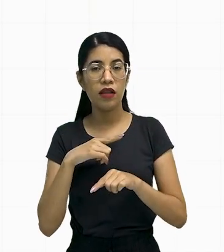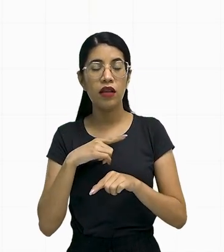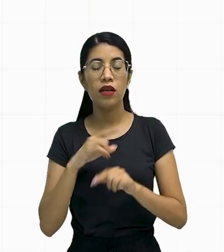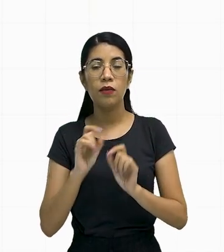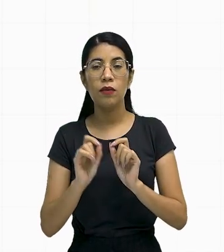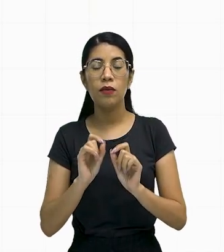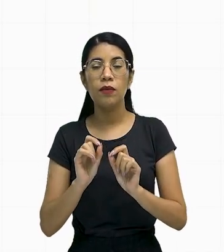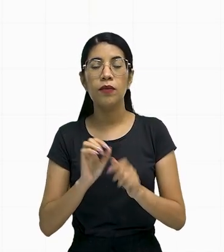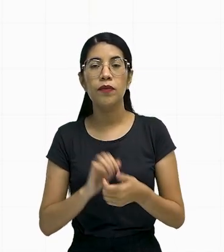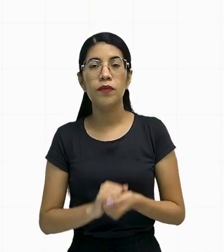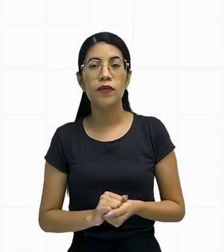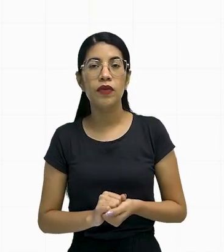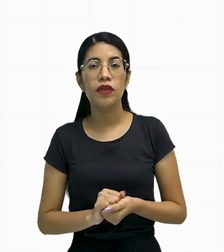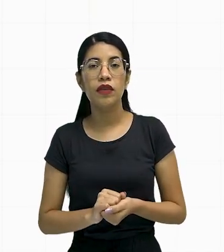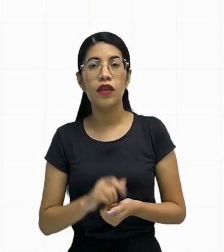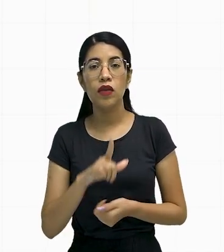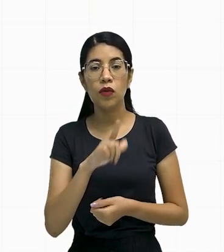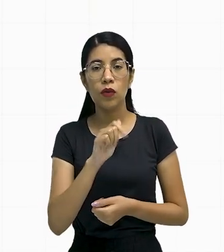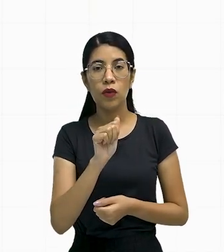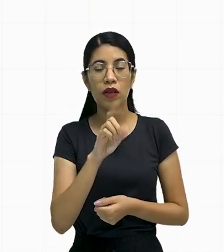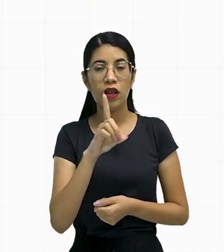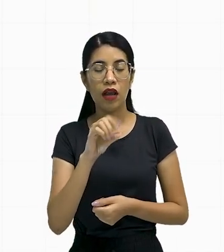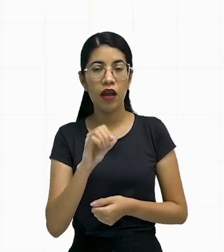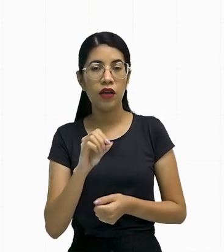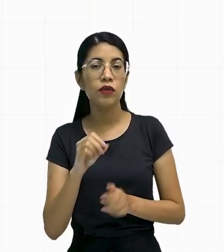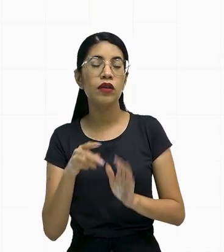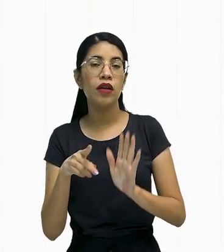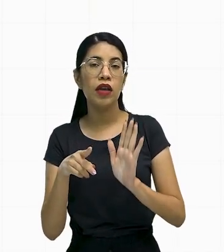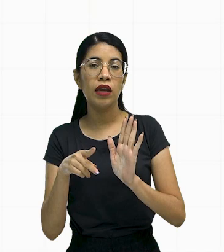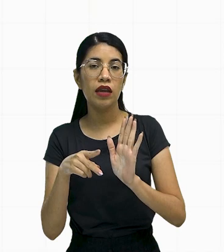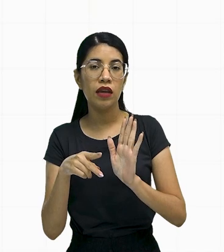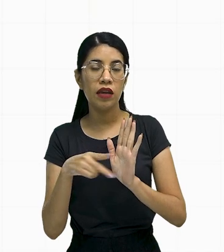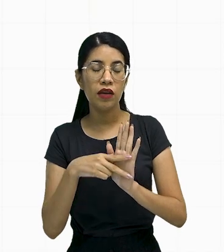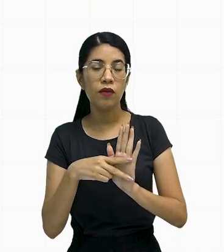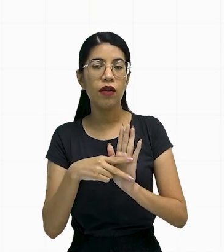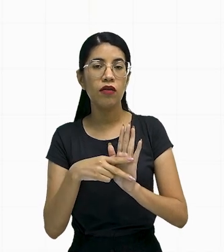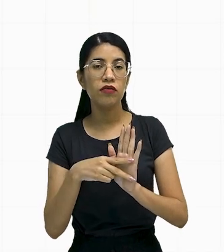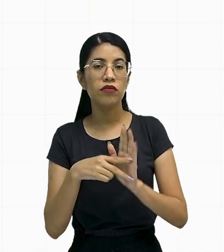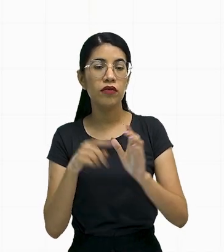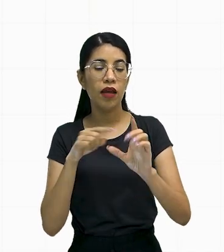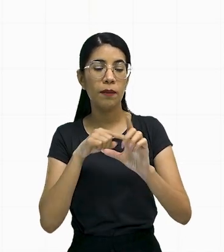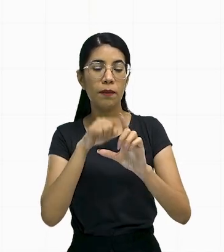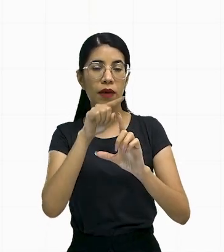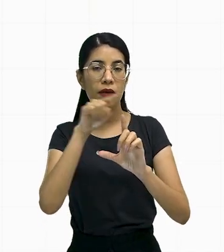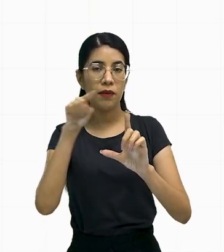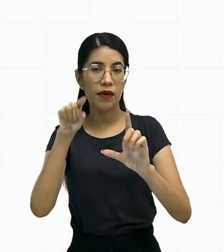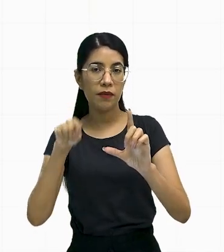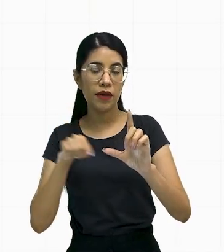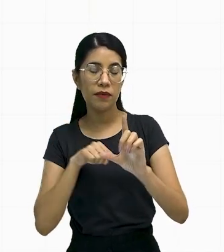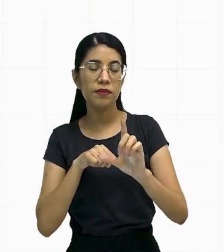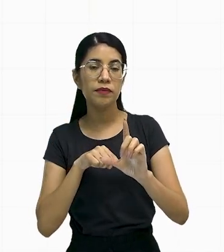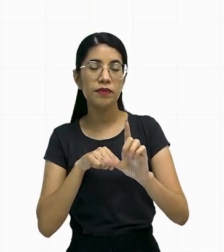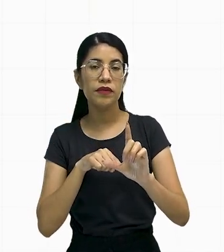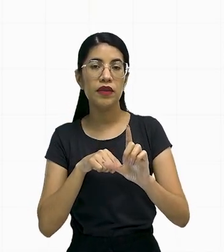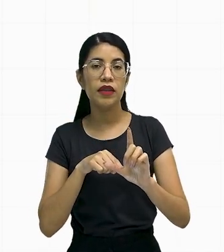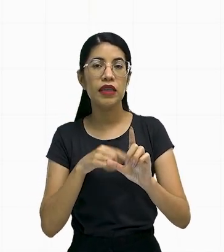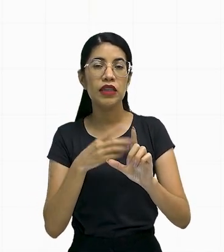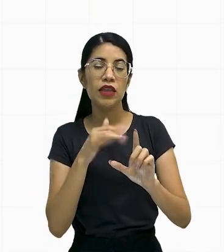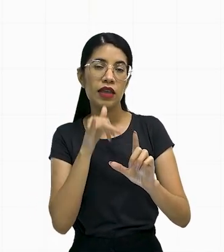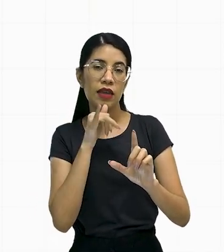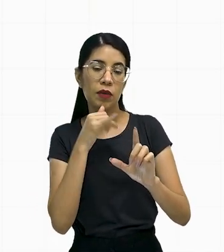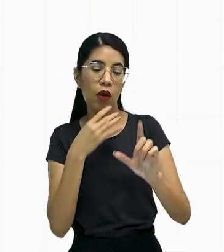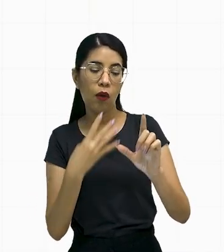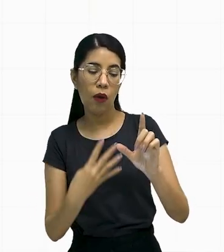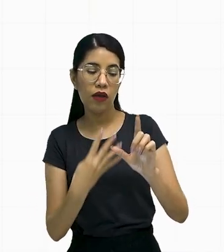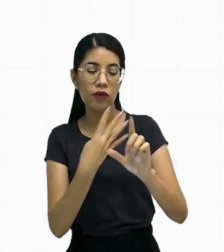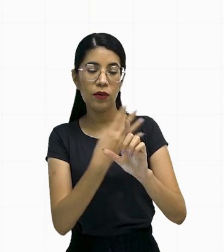nome quando ele possui, logicamente, todos os lados iguais. Então, se um lado mede 4, todos os